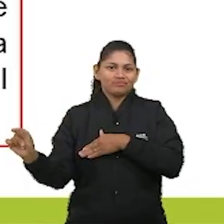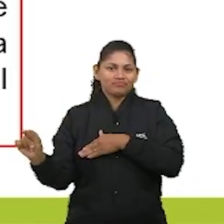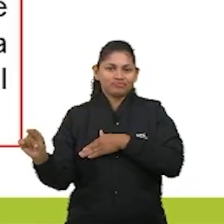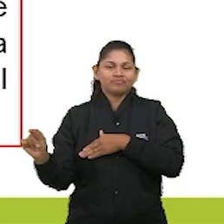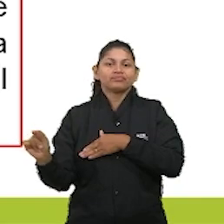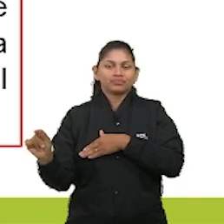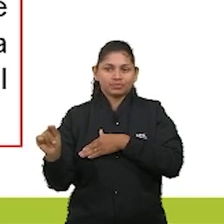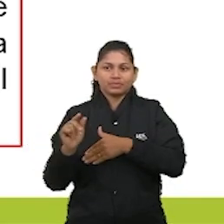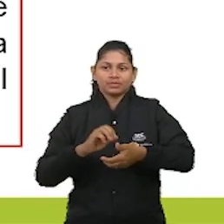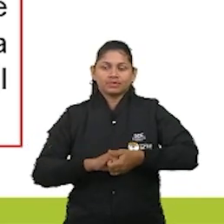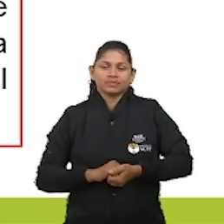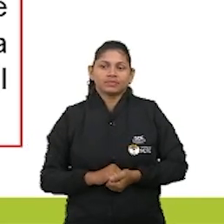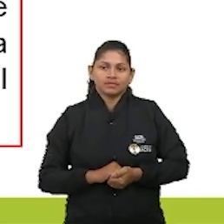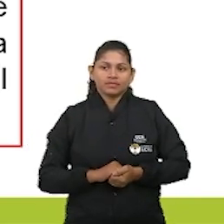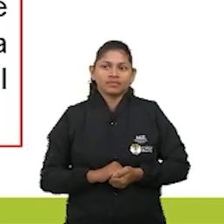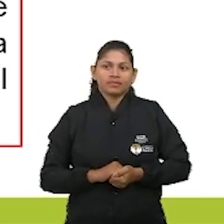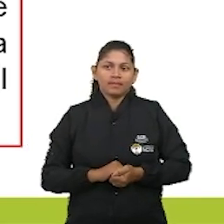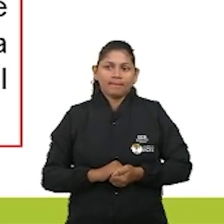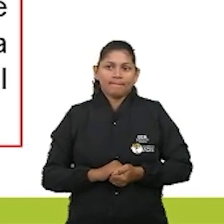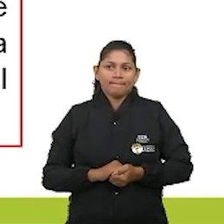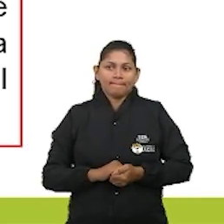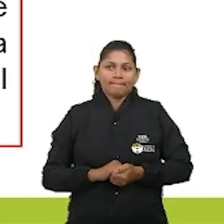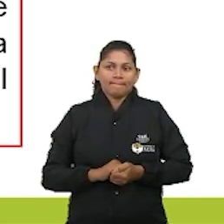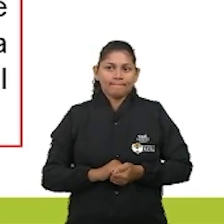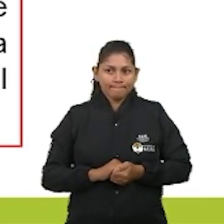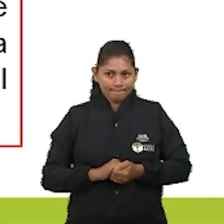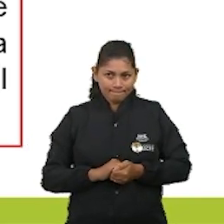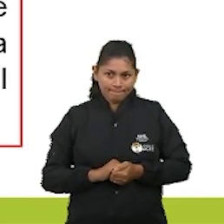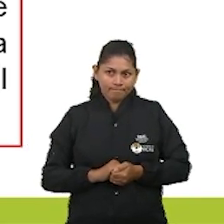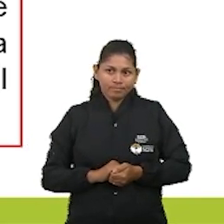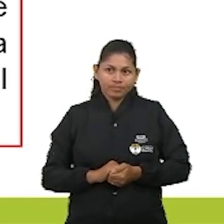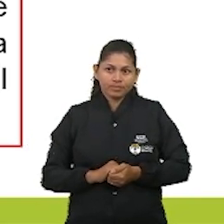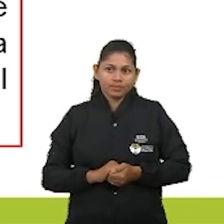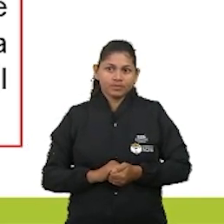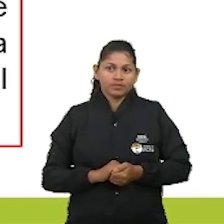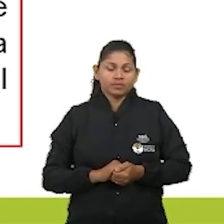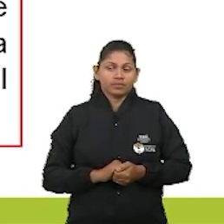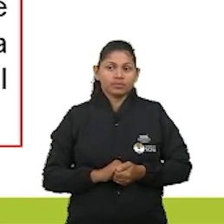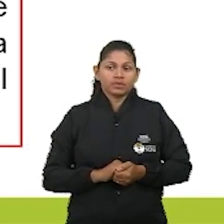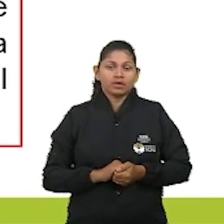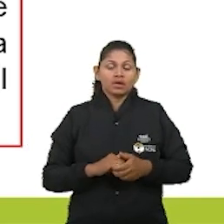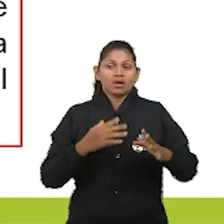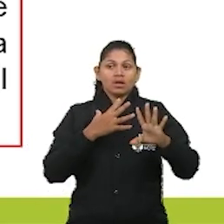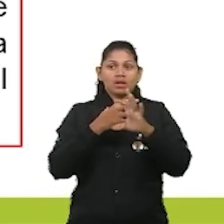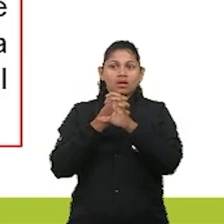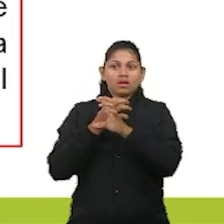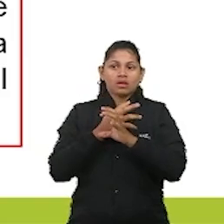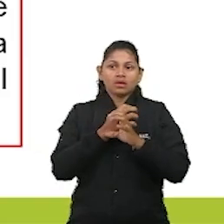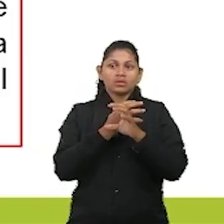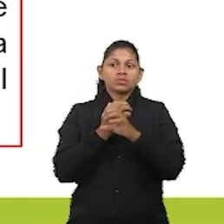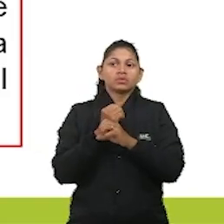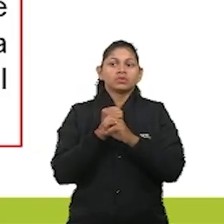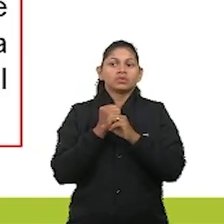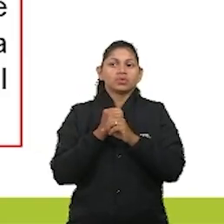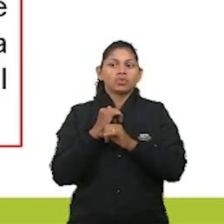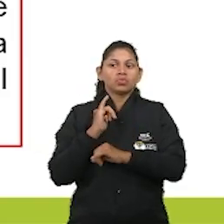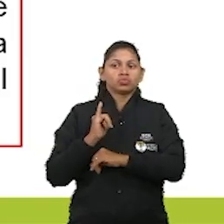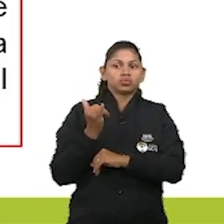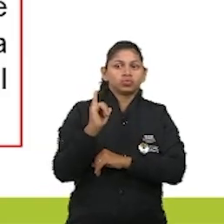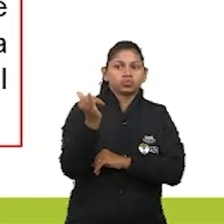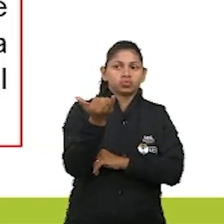toda a corrente que chega a um nó é igual a que sai. Essa é a lei da consequência,